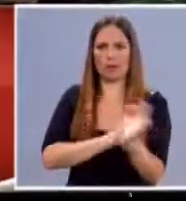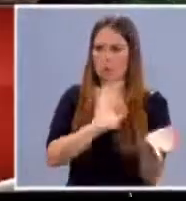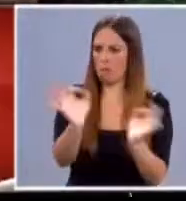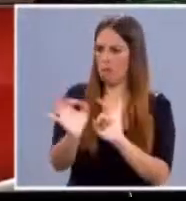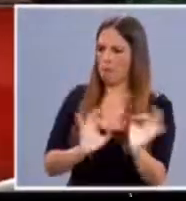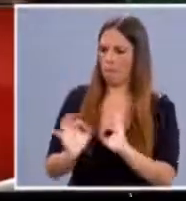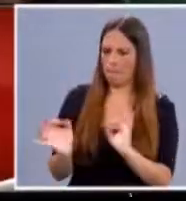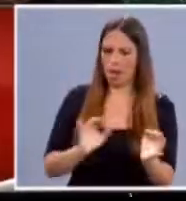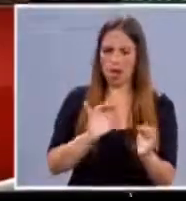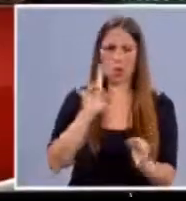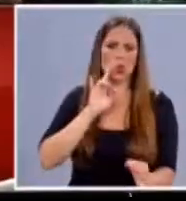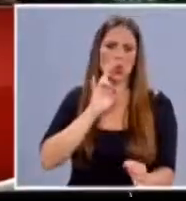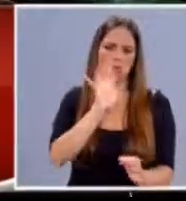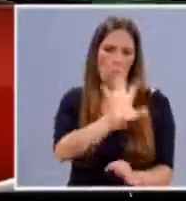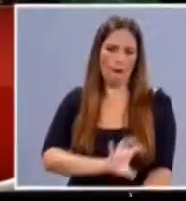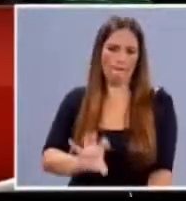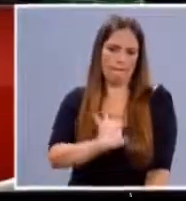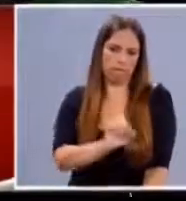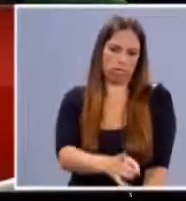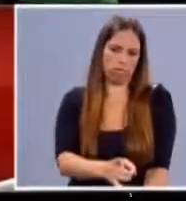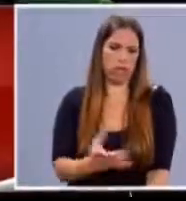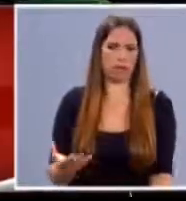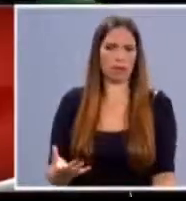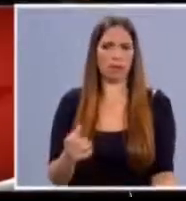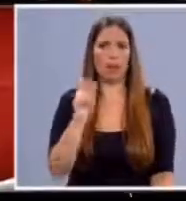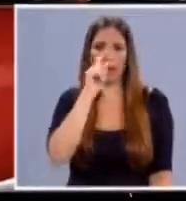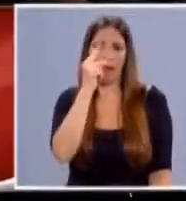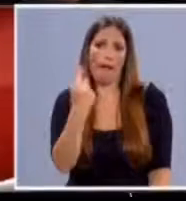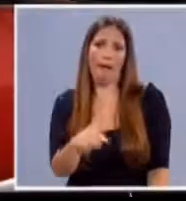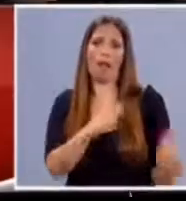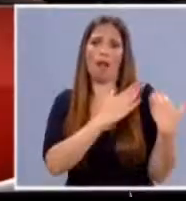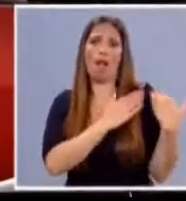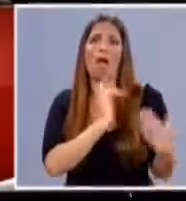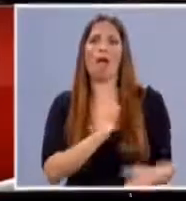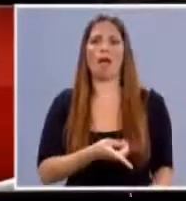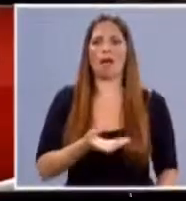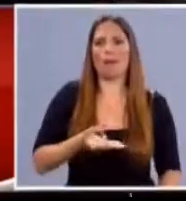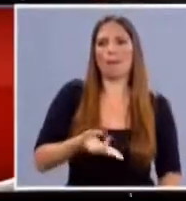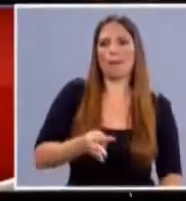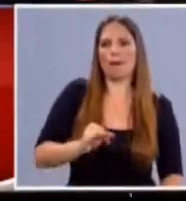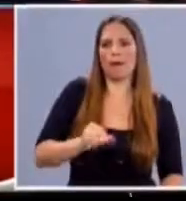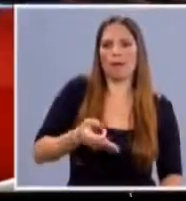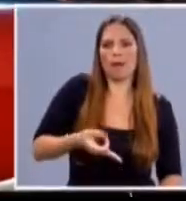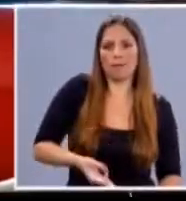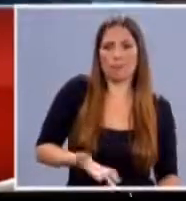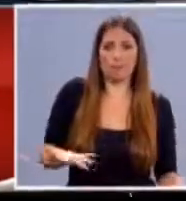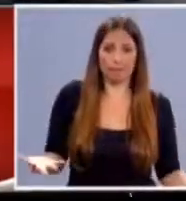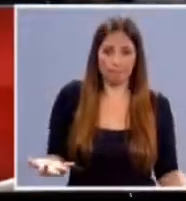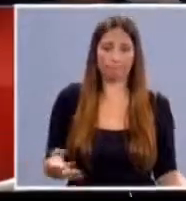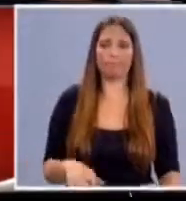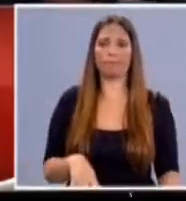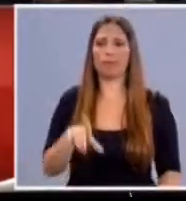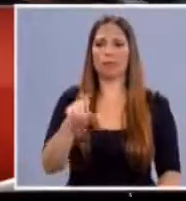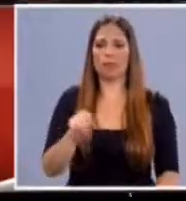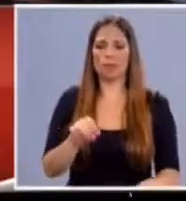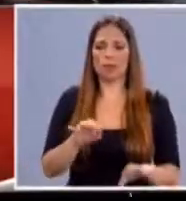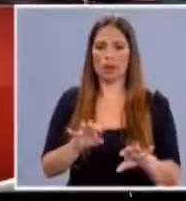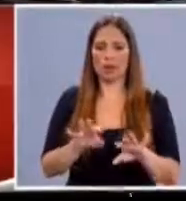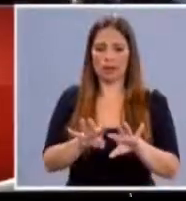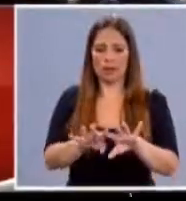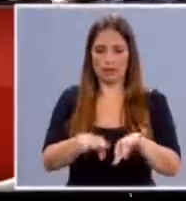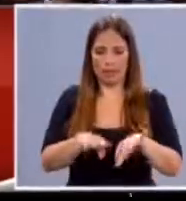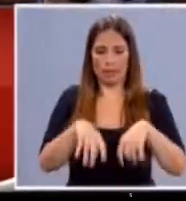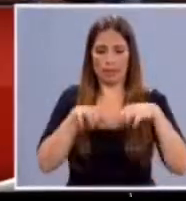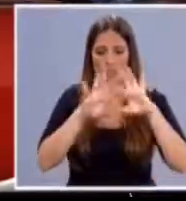de segurança, que é a quem compete, a Polícia de Segurança Pública, e, efetivamente, a segurança da Assembleia Geral está devidamente assegurada